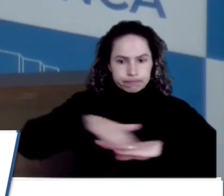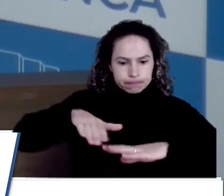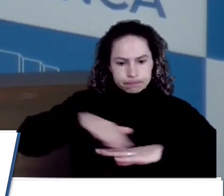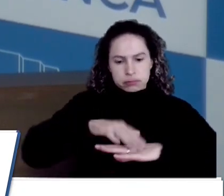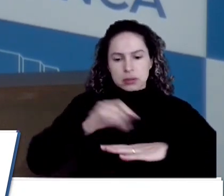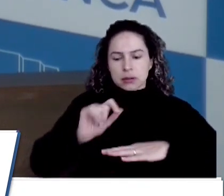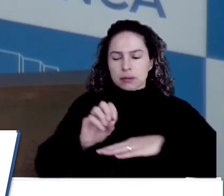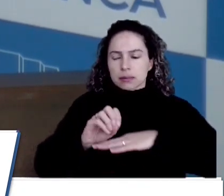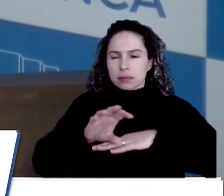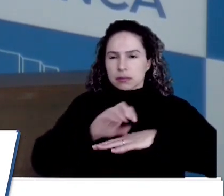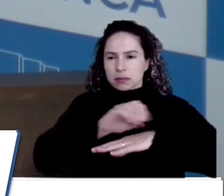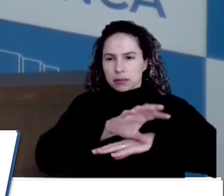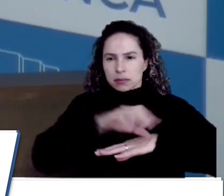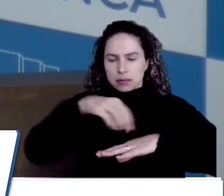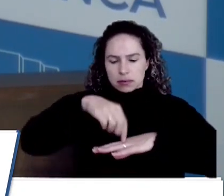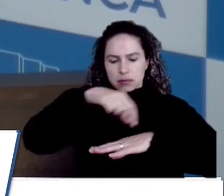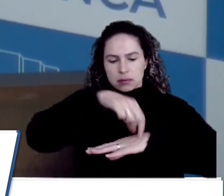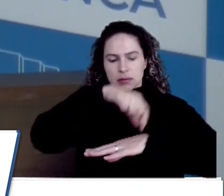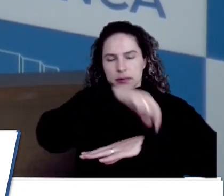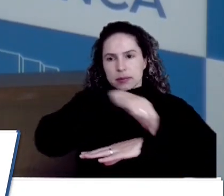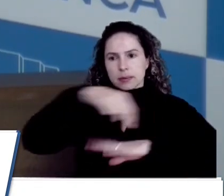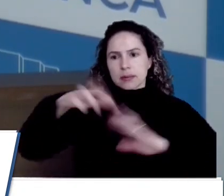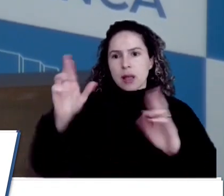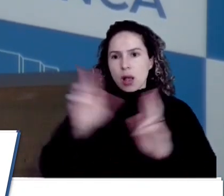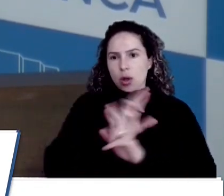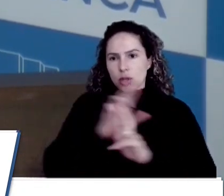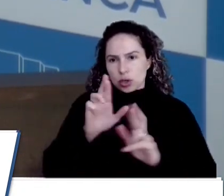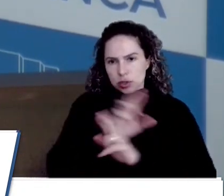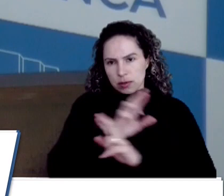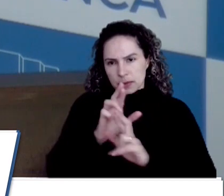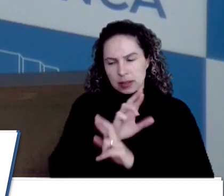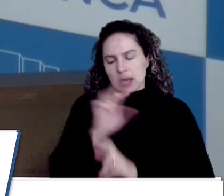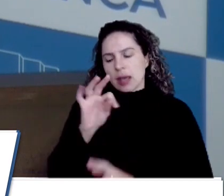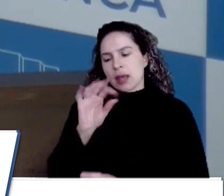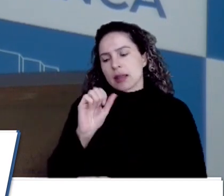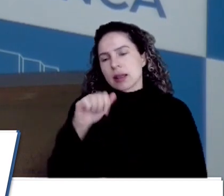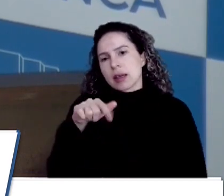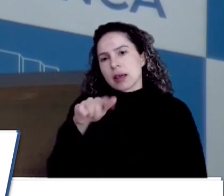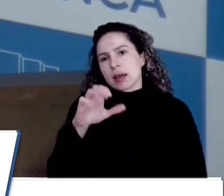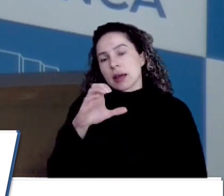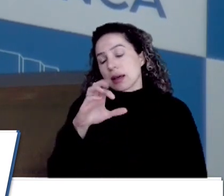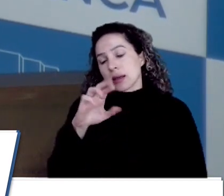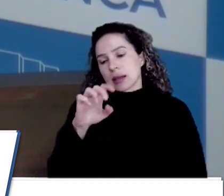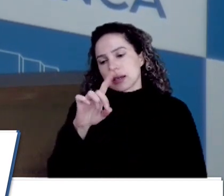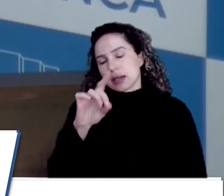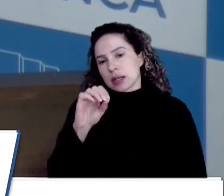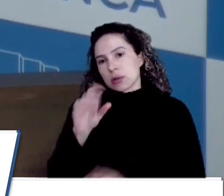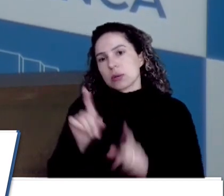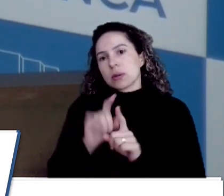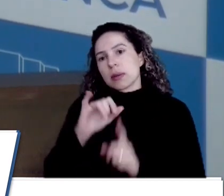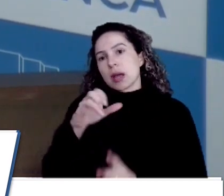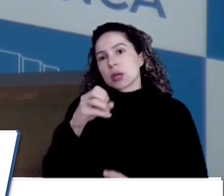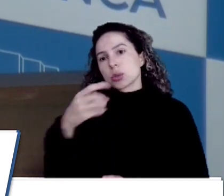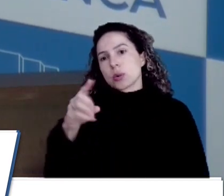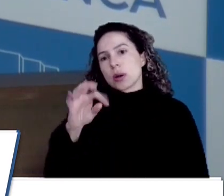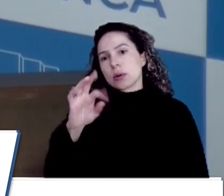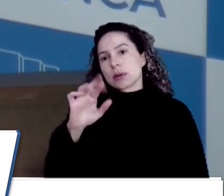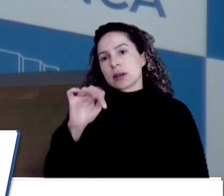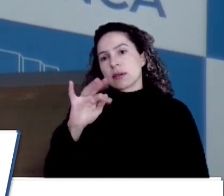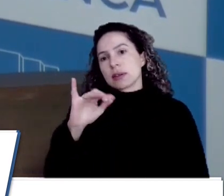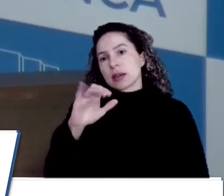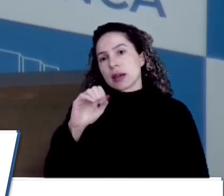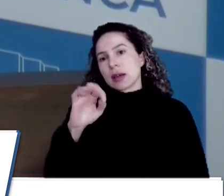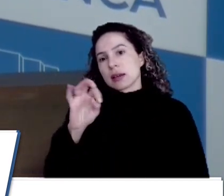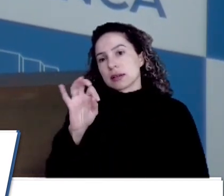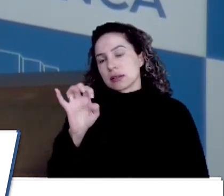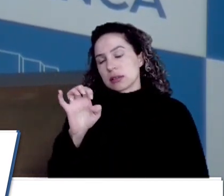Ibiraci, e Franca, Claraval, Tancredo Neves e a João Traficante. Nós já cansamos de pedir,